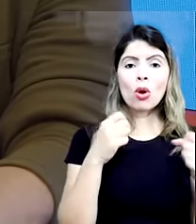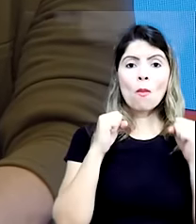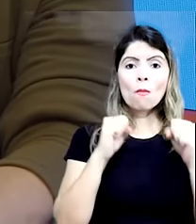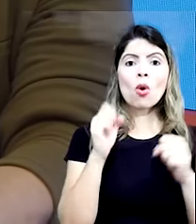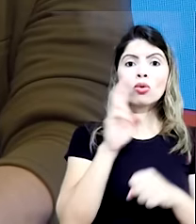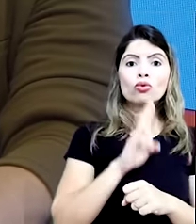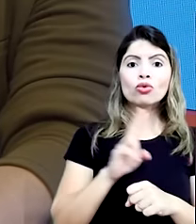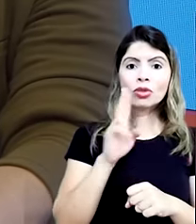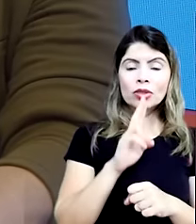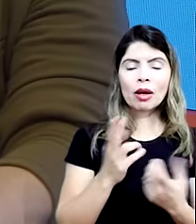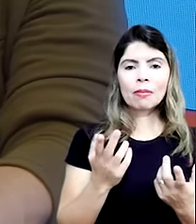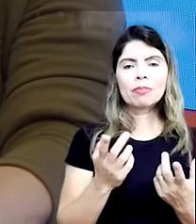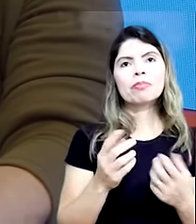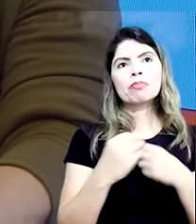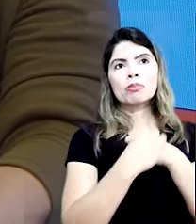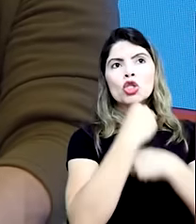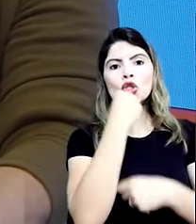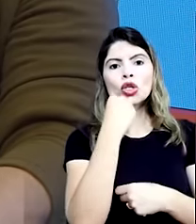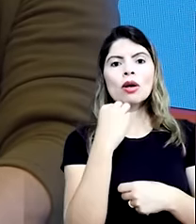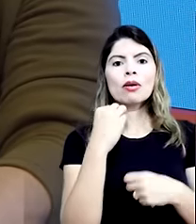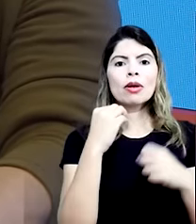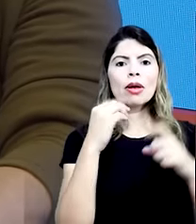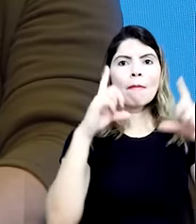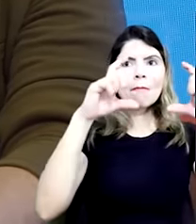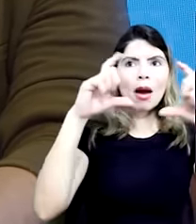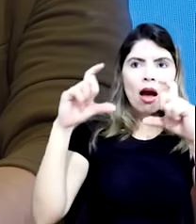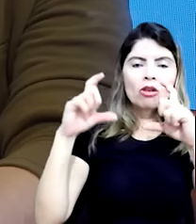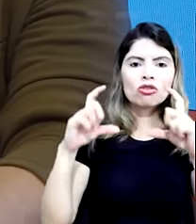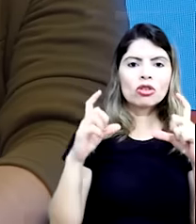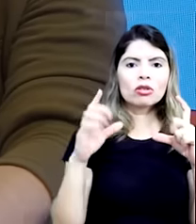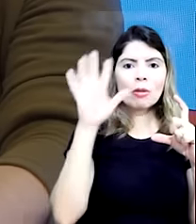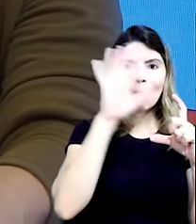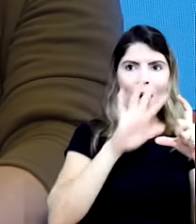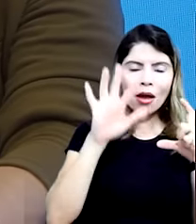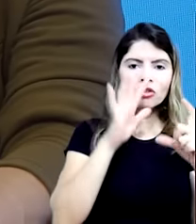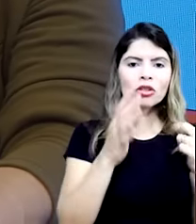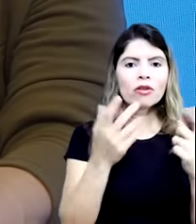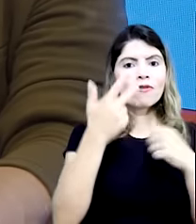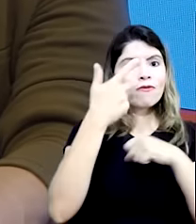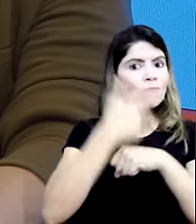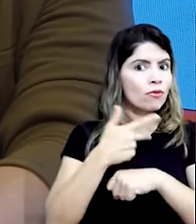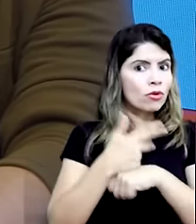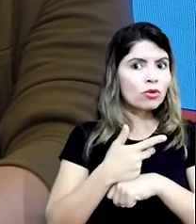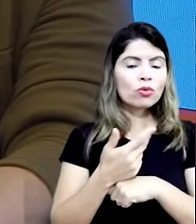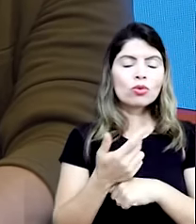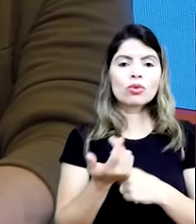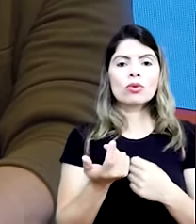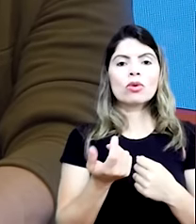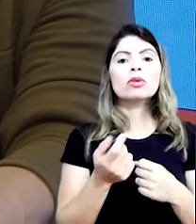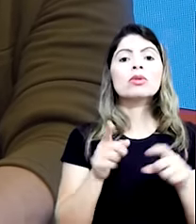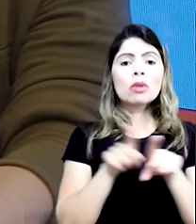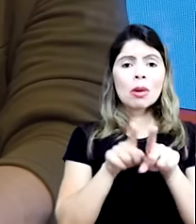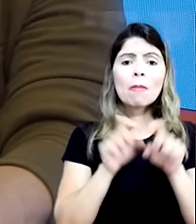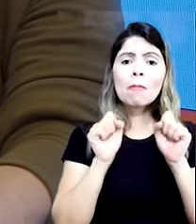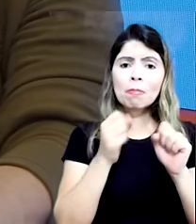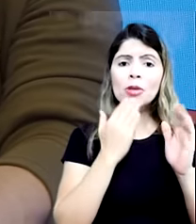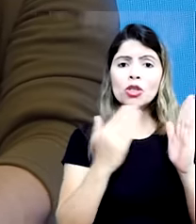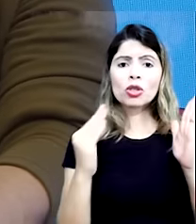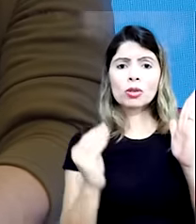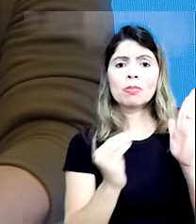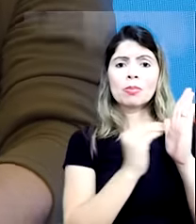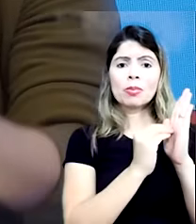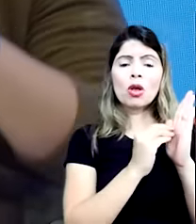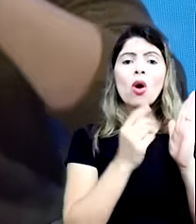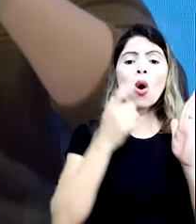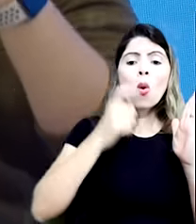utilizar me surgira imagens que podem ser utilizadas me surgira vídeos por exemplo inclusive você pode pedir Onde eu posso conseguir